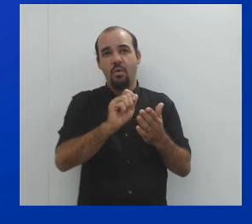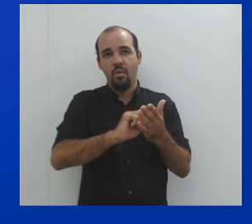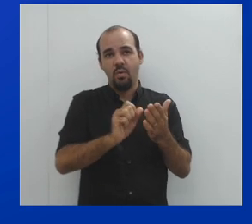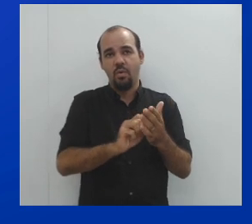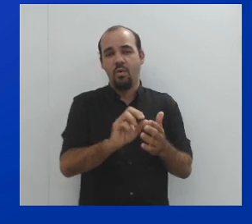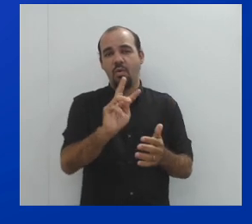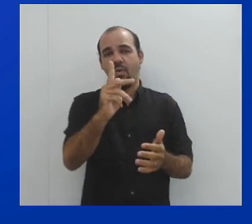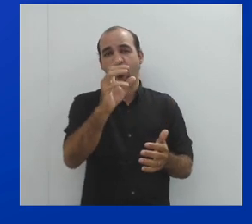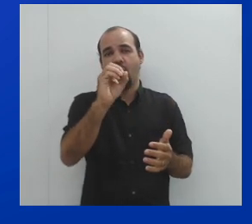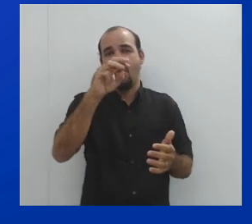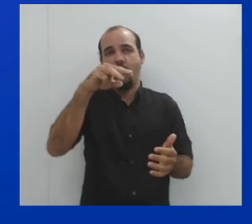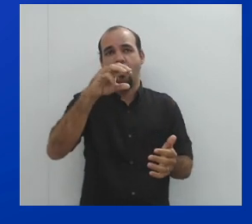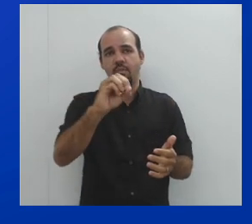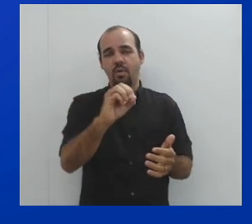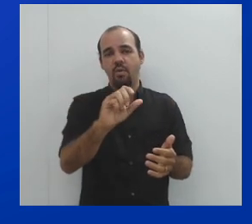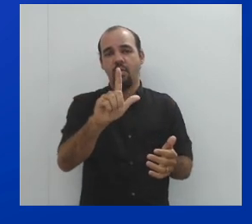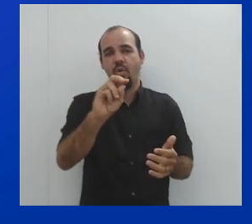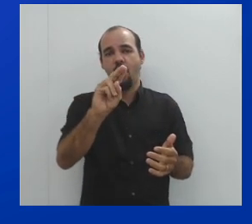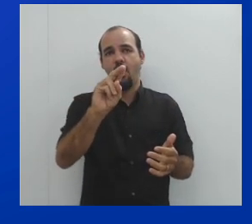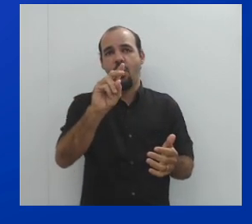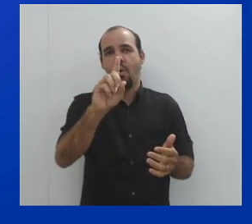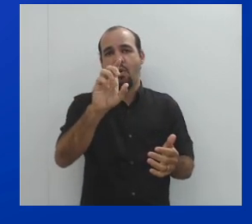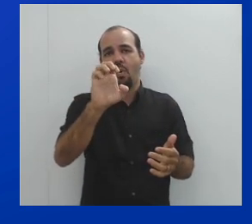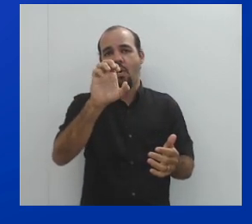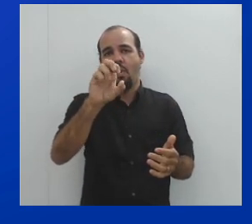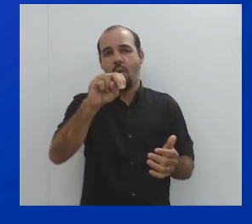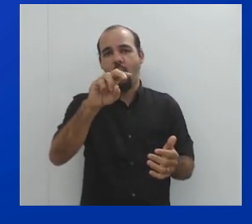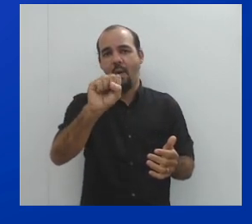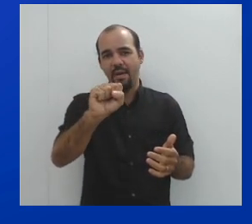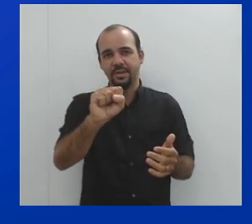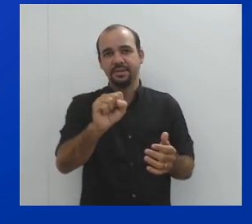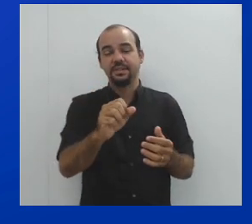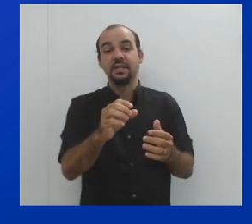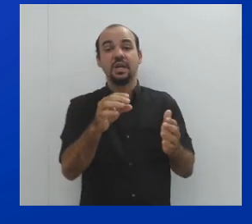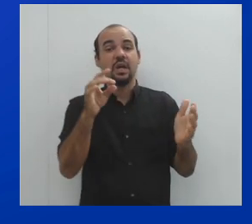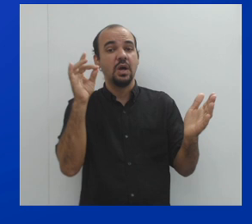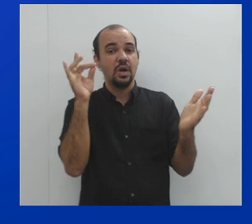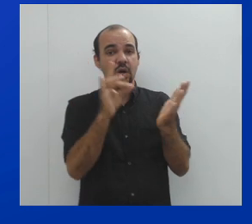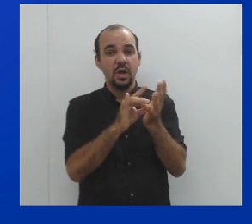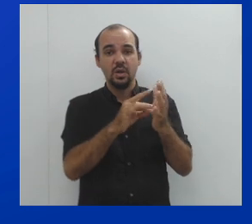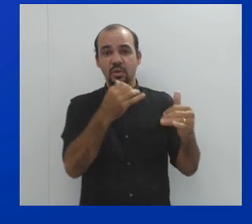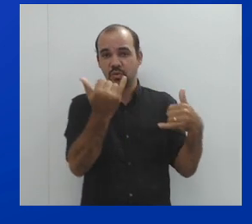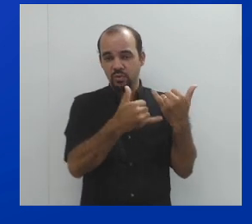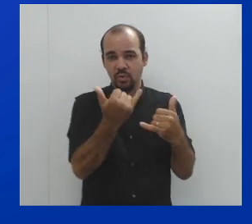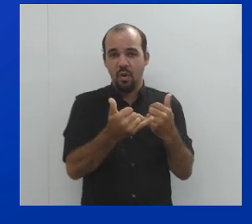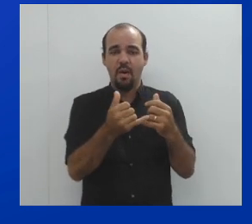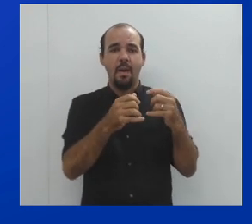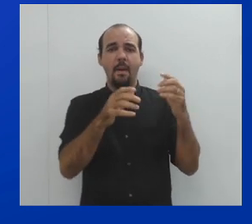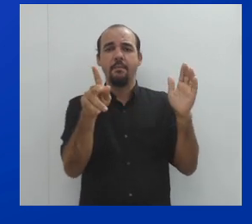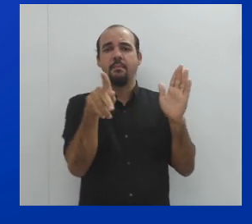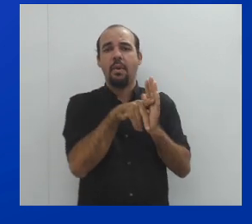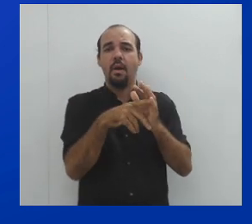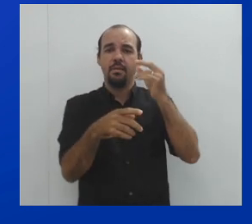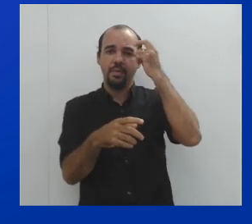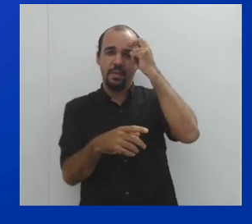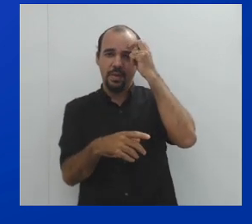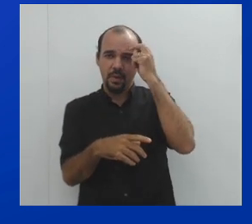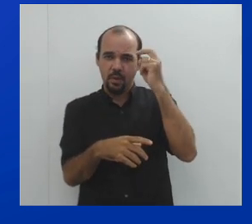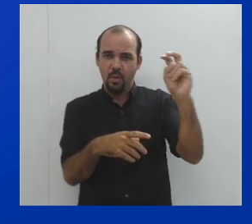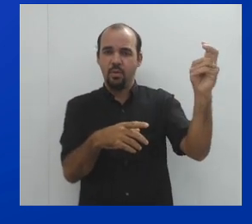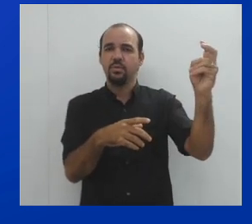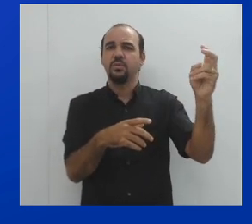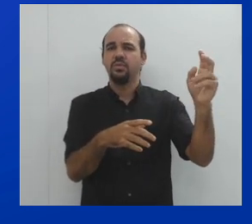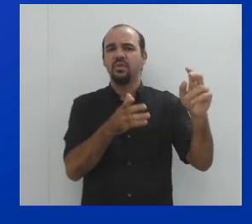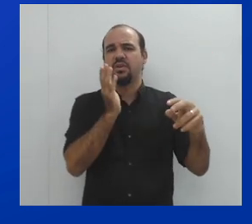Huizinga, indica que a origem do jogo antecede a origem da cultura, enquanto o jogo já acontecia entre os